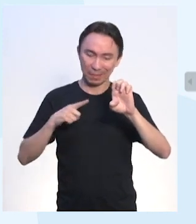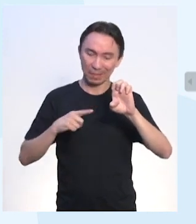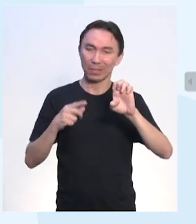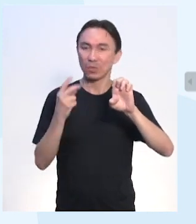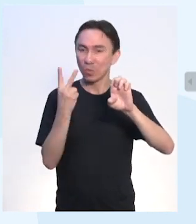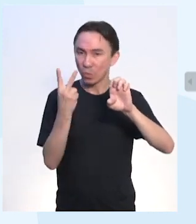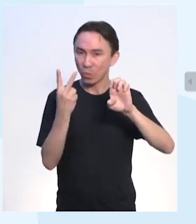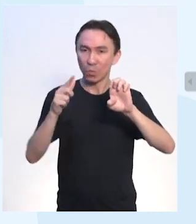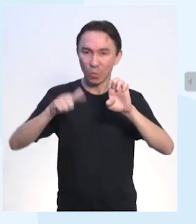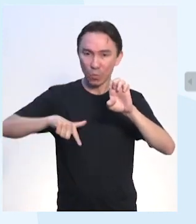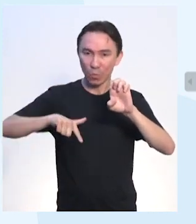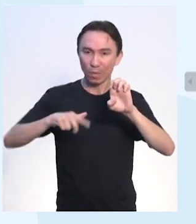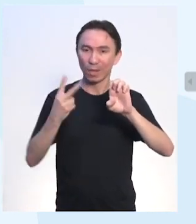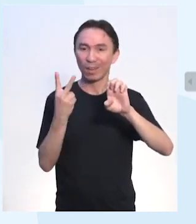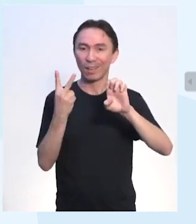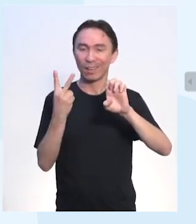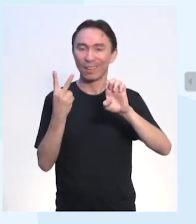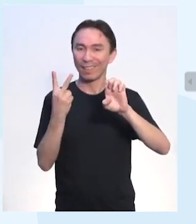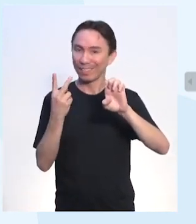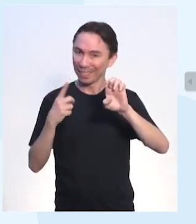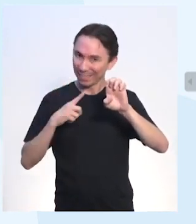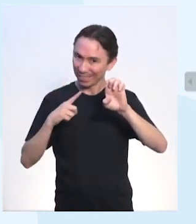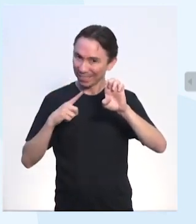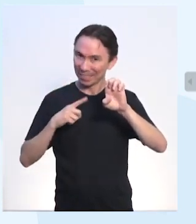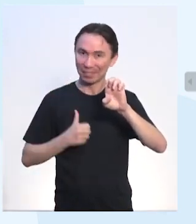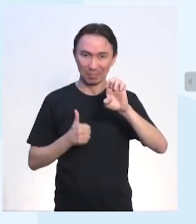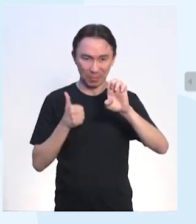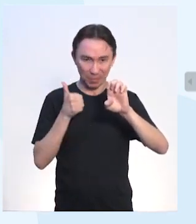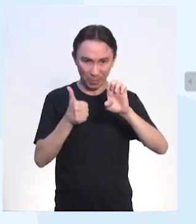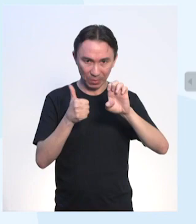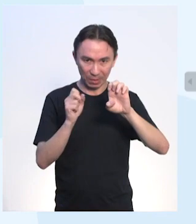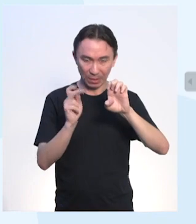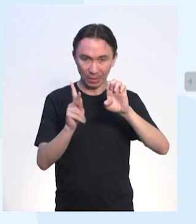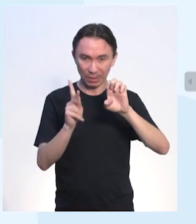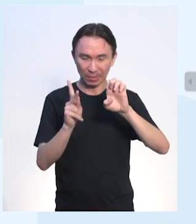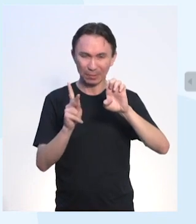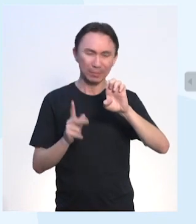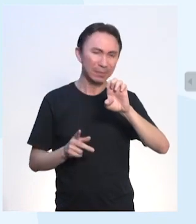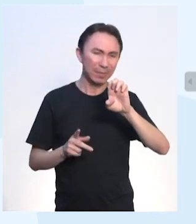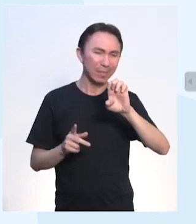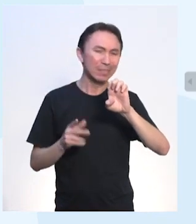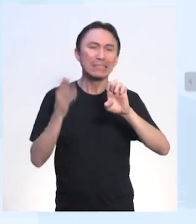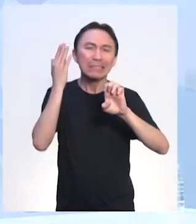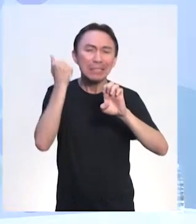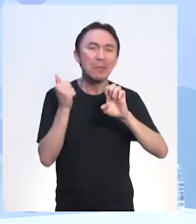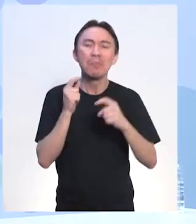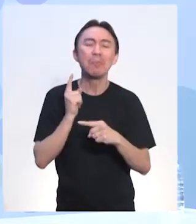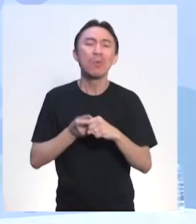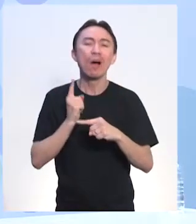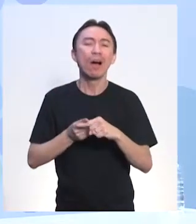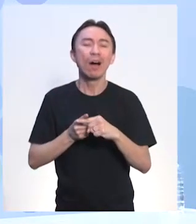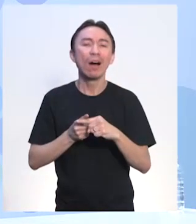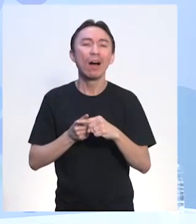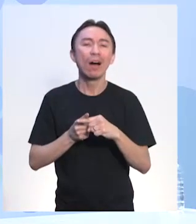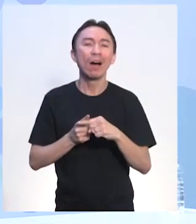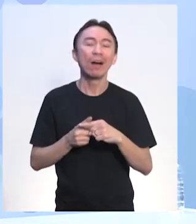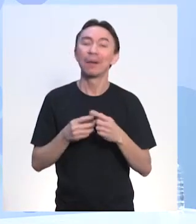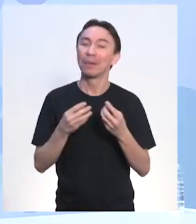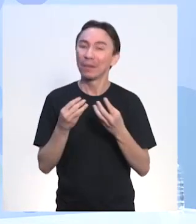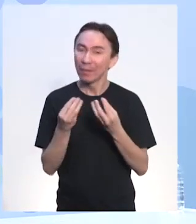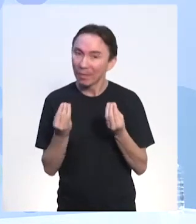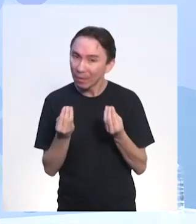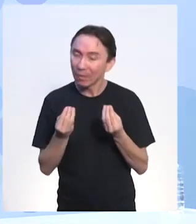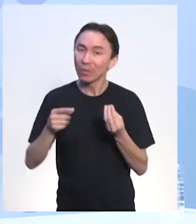E repete 2 vezes. Por que eu preciso saber disso? Porque nós vamos montar